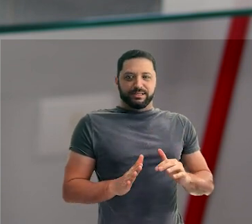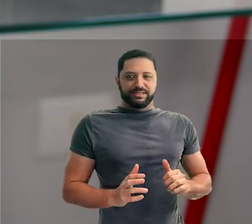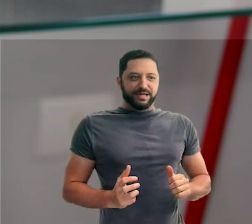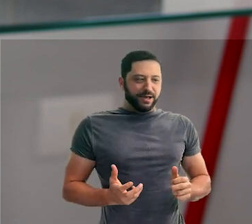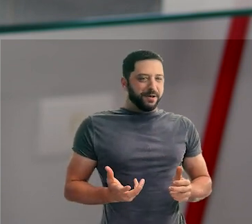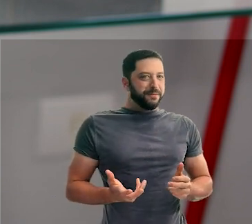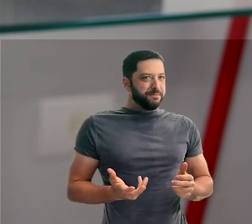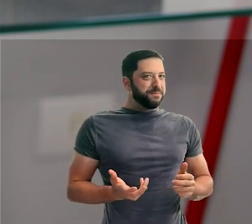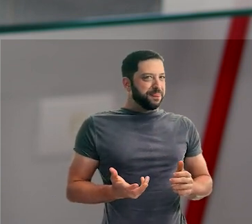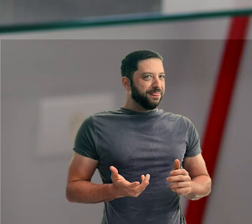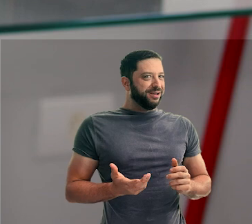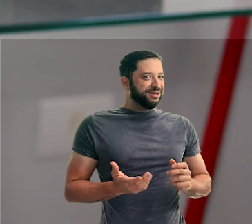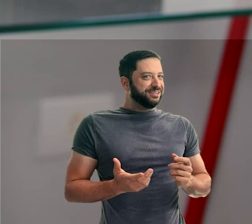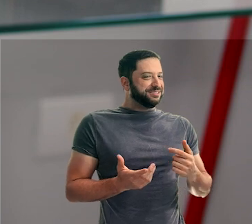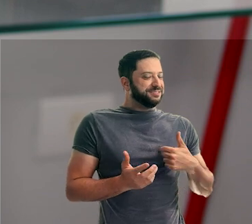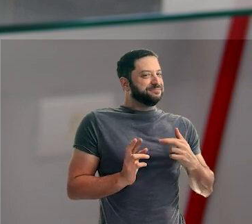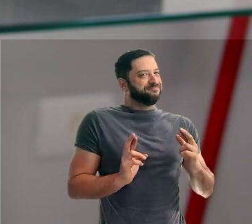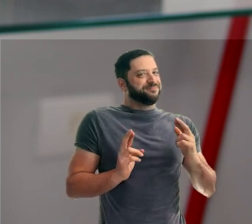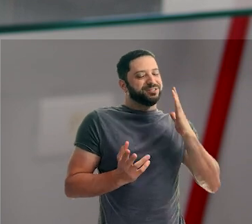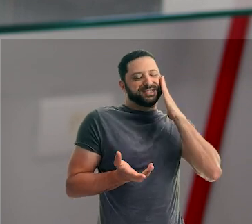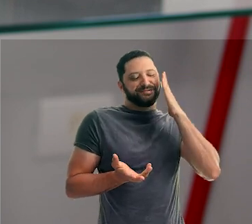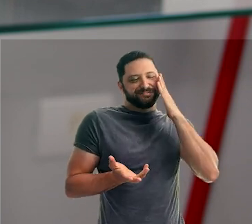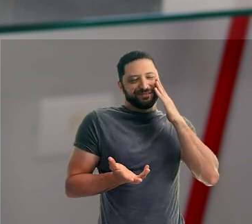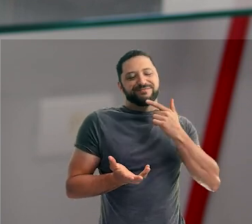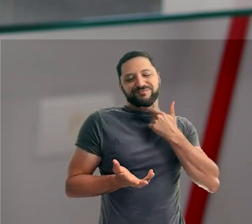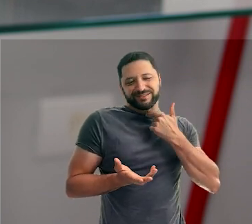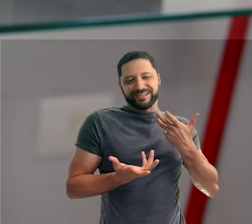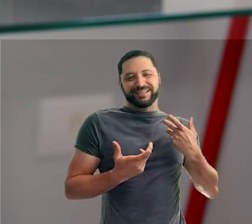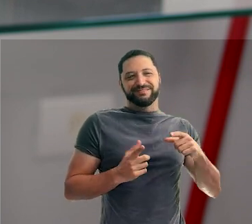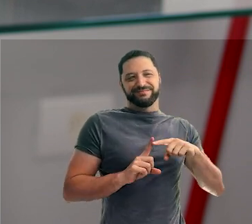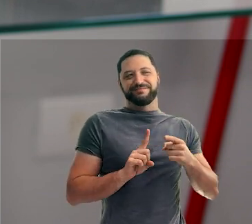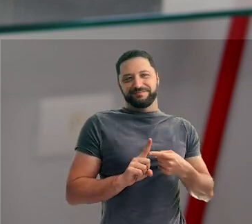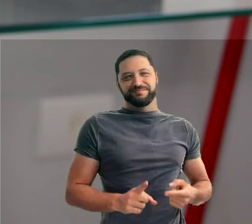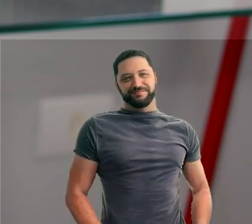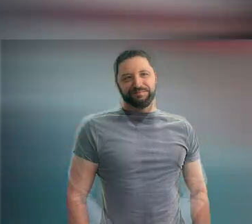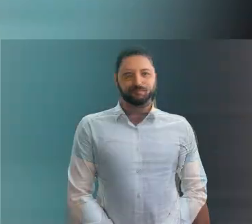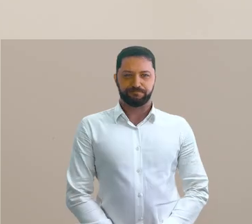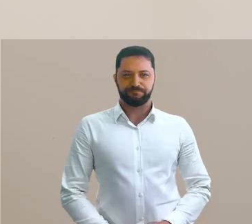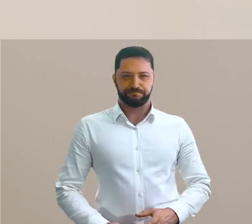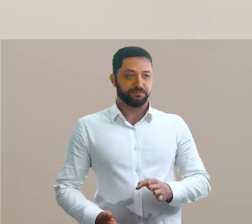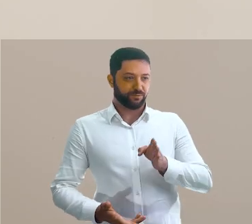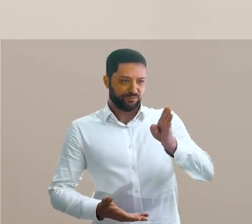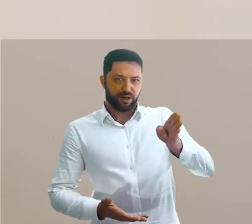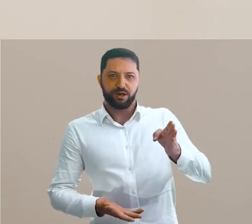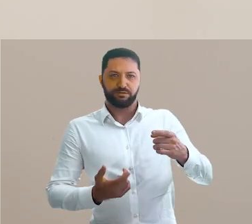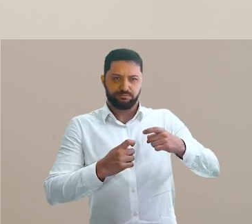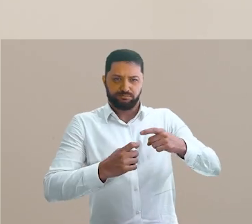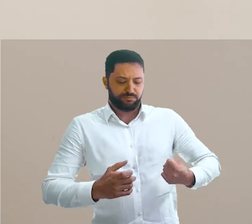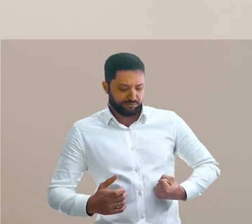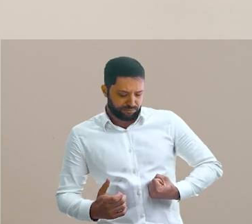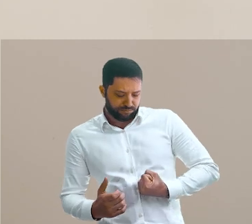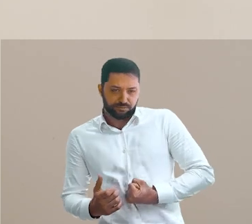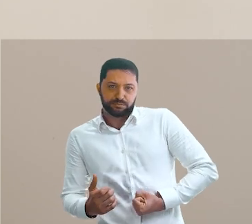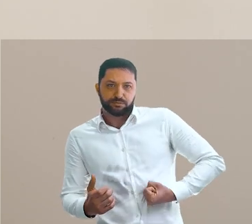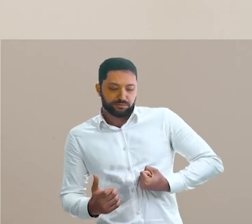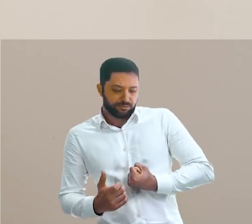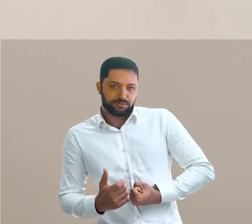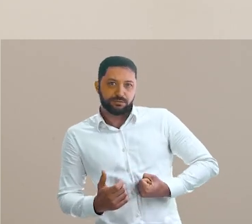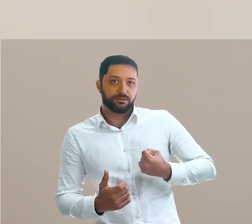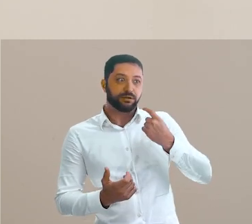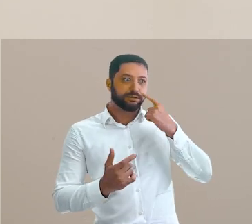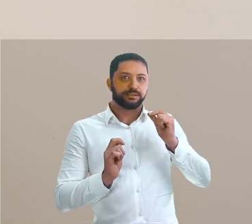com a notícia, mas não foi grande, assim, a gente já esperávamos, né? Cada ultrassom é sempre uma ansiedade muito